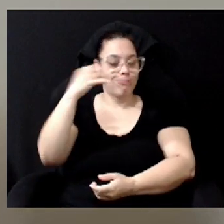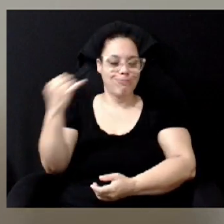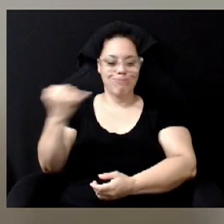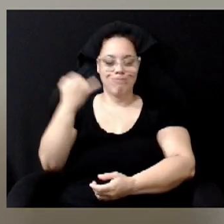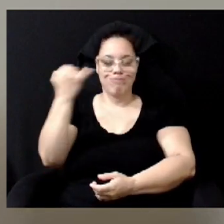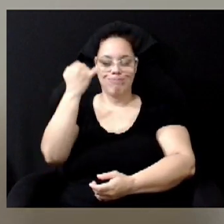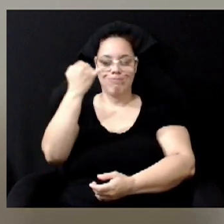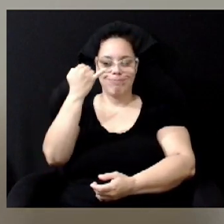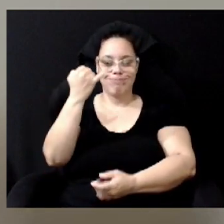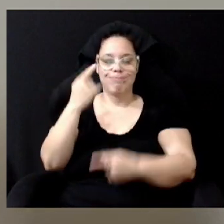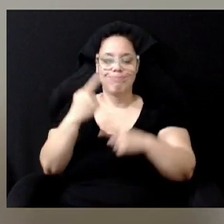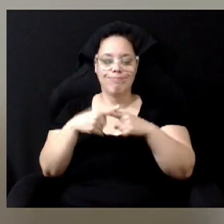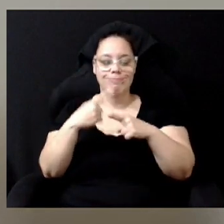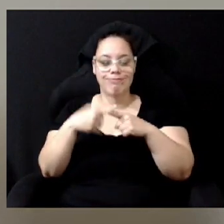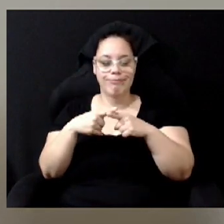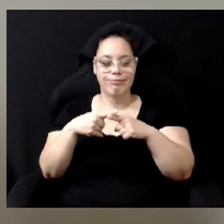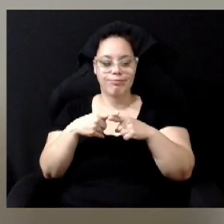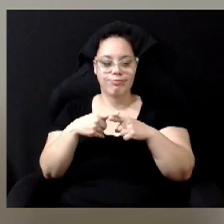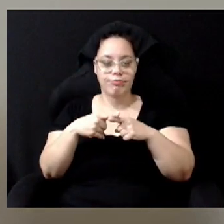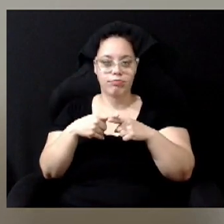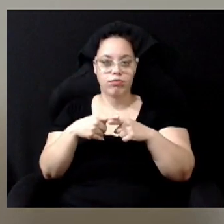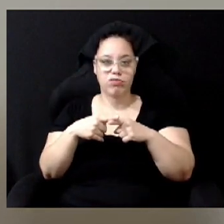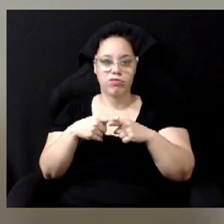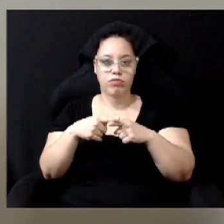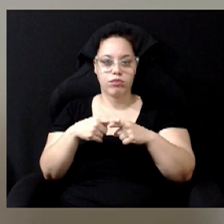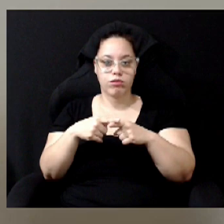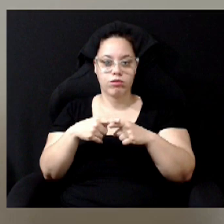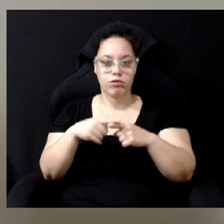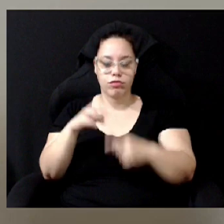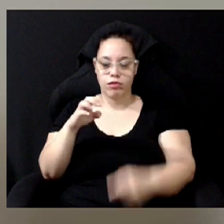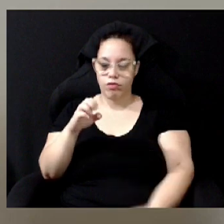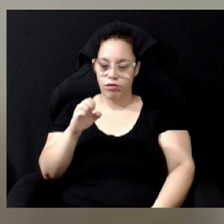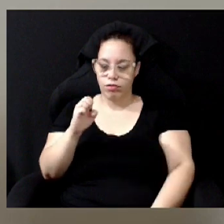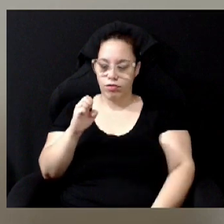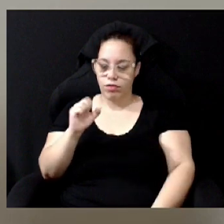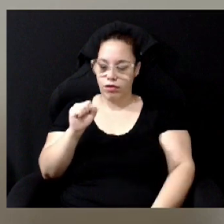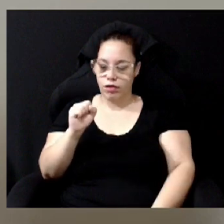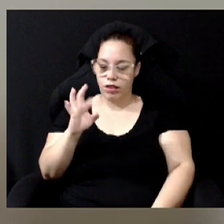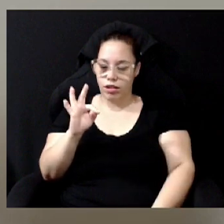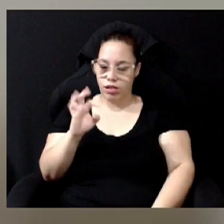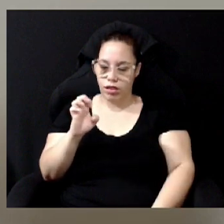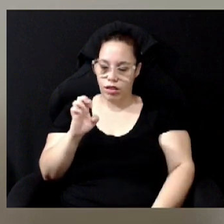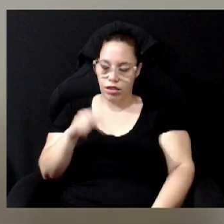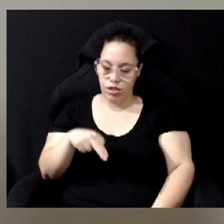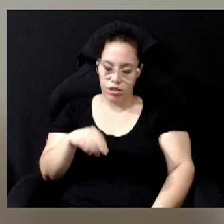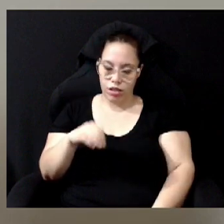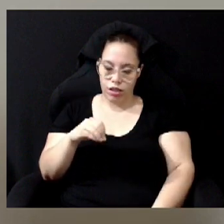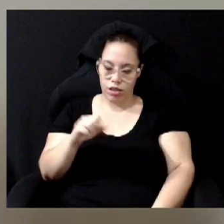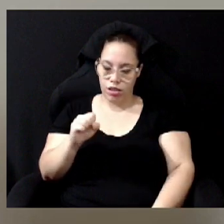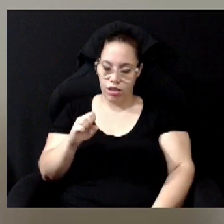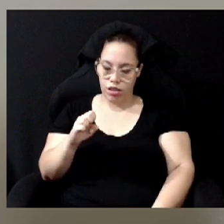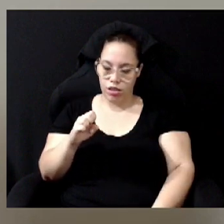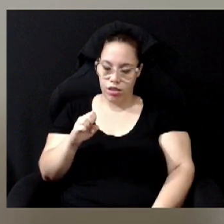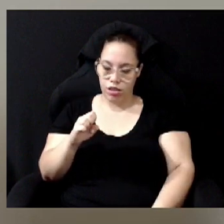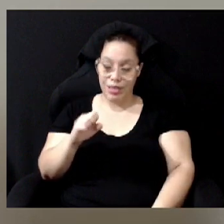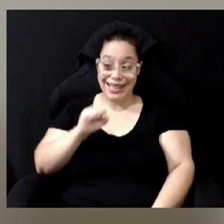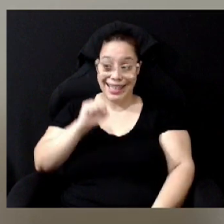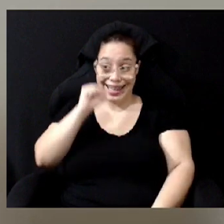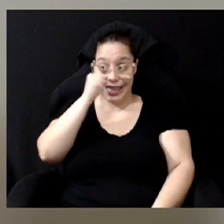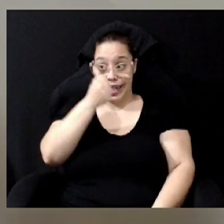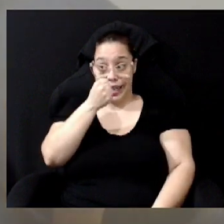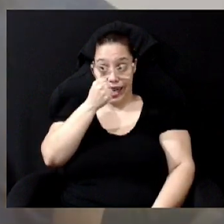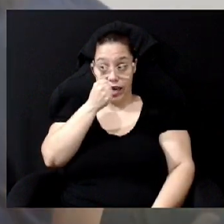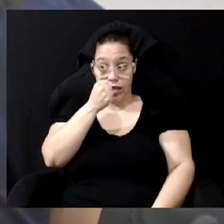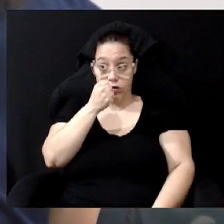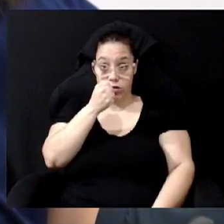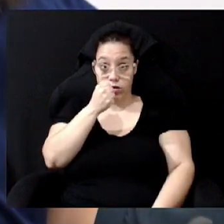porque se nós pegamos a estenose aórtica no momento, né, numa estenose grave, que ainda está